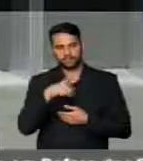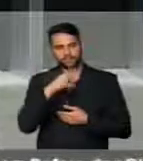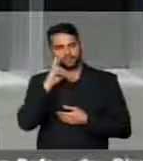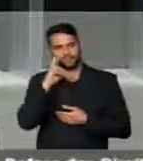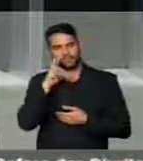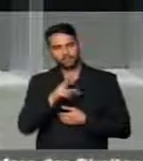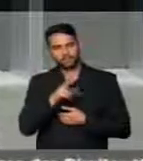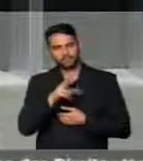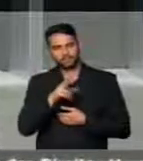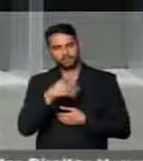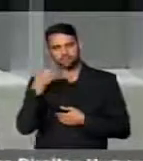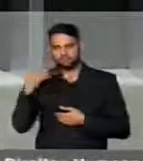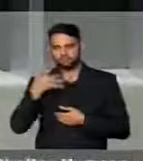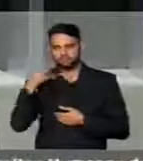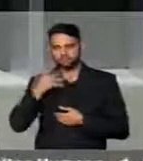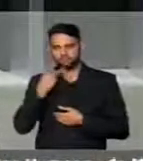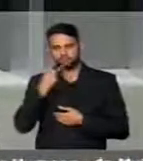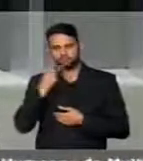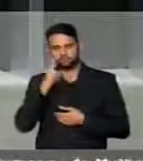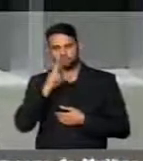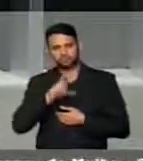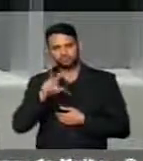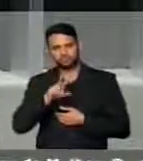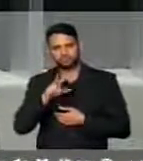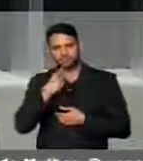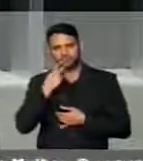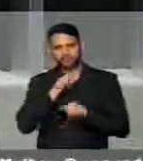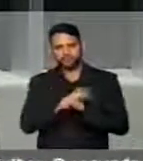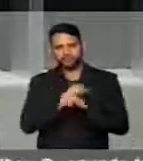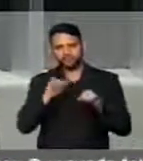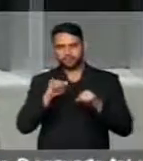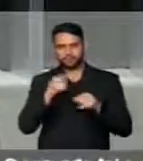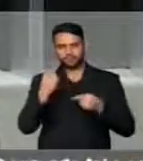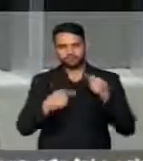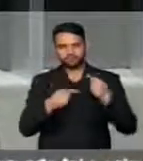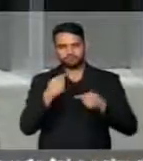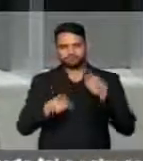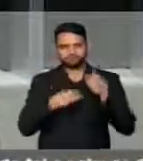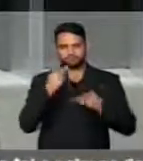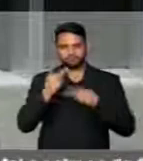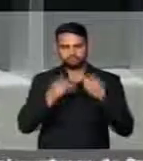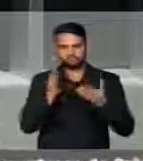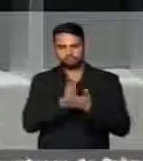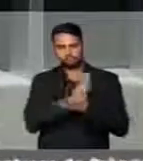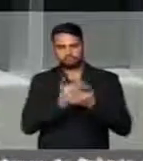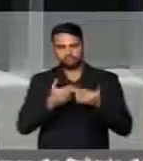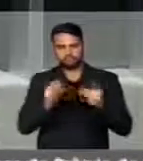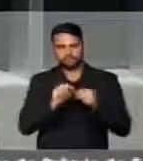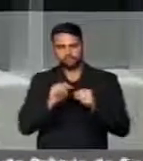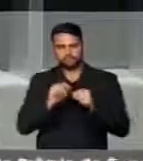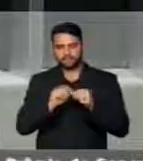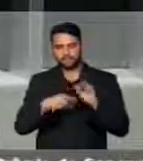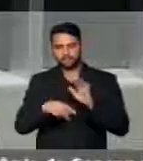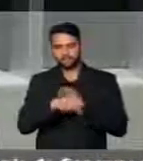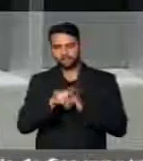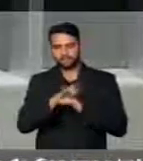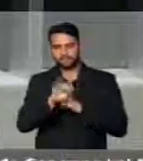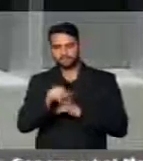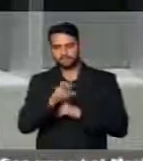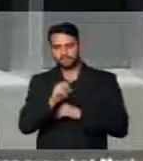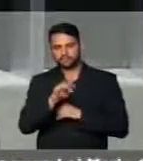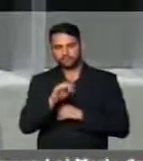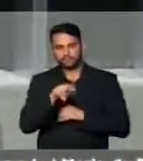olhando dessa tribuna a repercussão de discursos que certamente foram produzidos pelo marqueteiro João